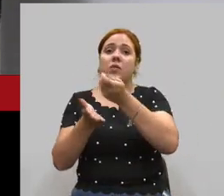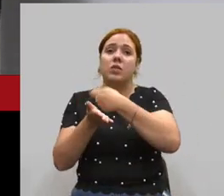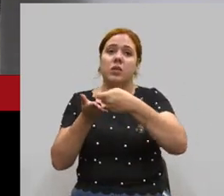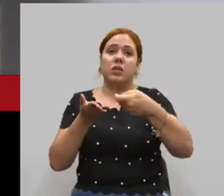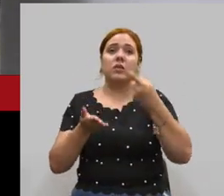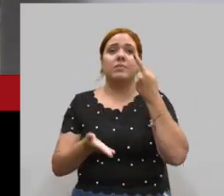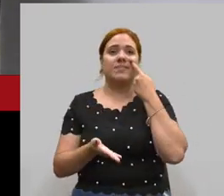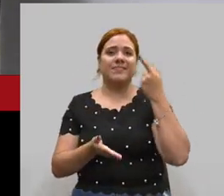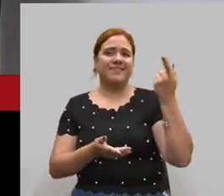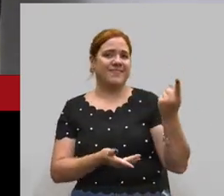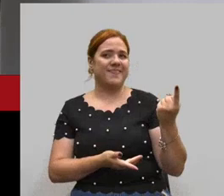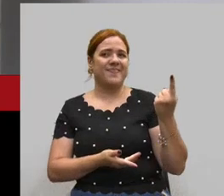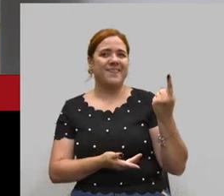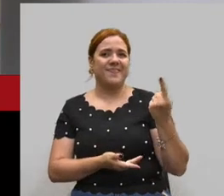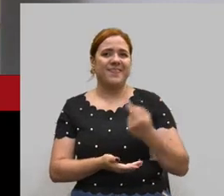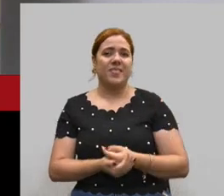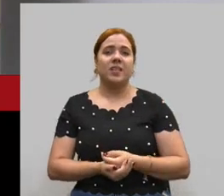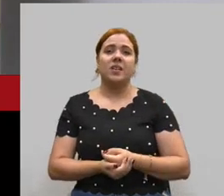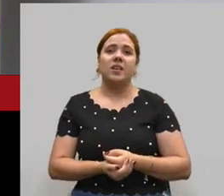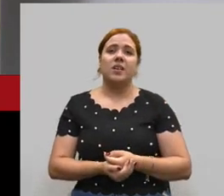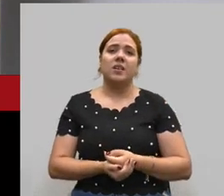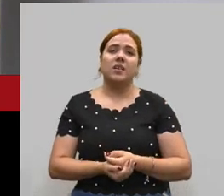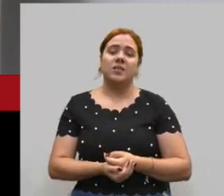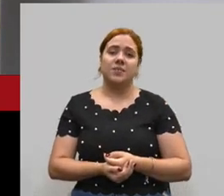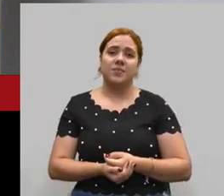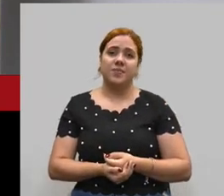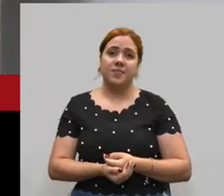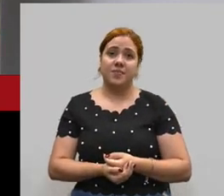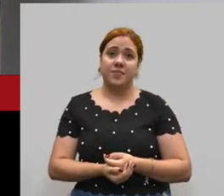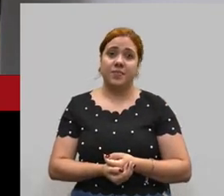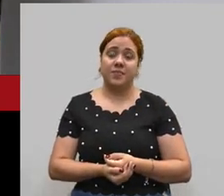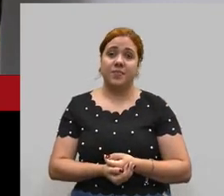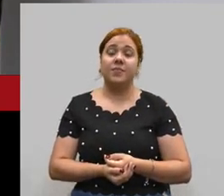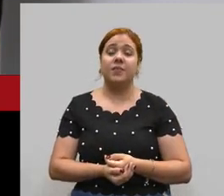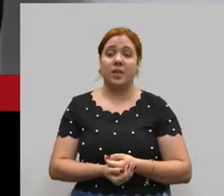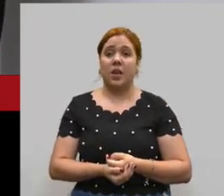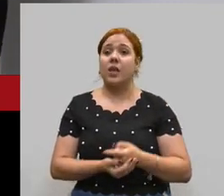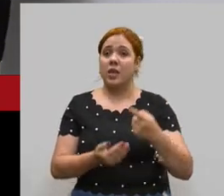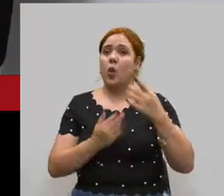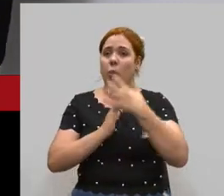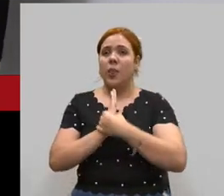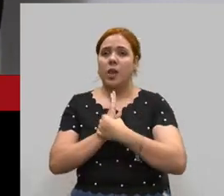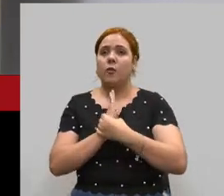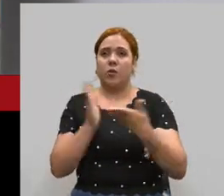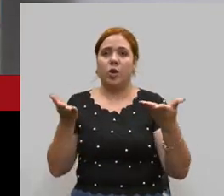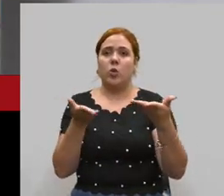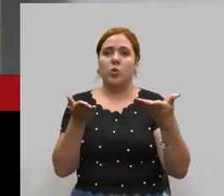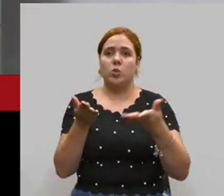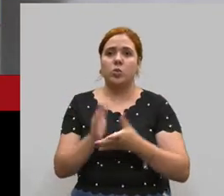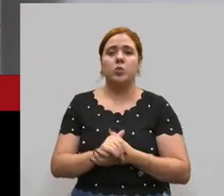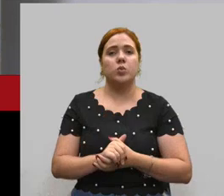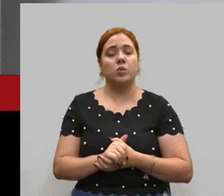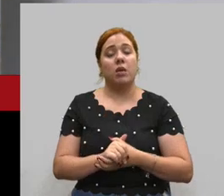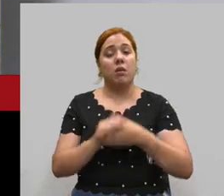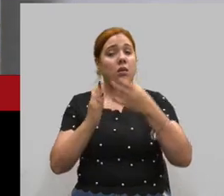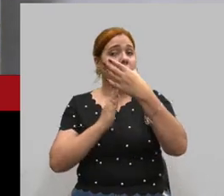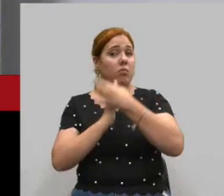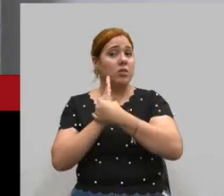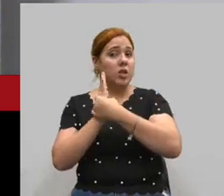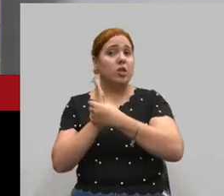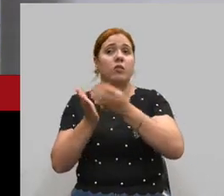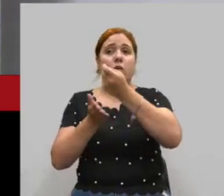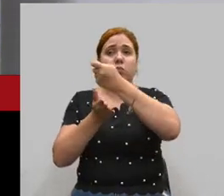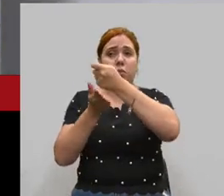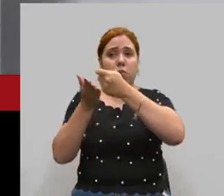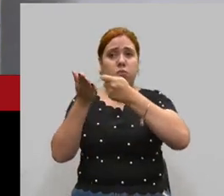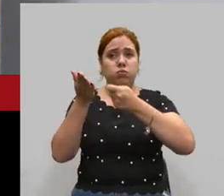a história da reinvenção da vida estou com uma um exemplar dele aqui então nesse livro eu conto toda essa jornada e através